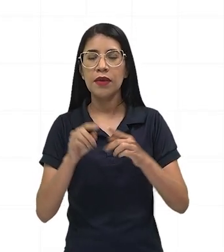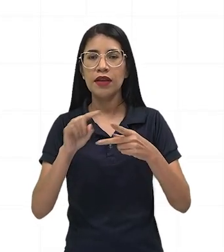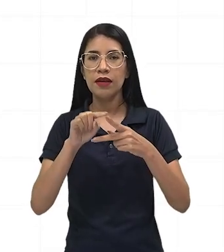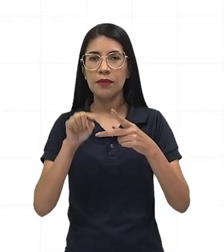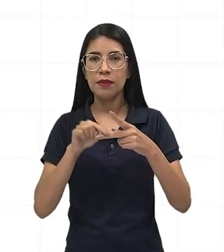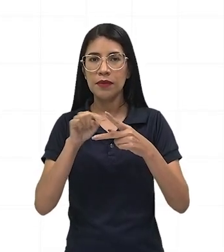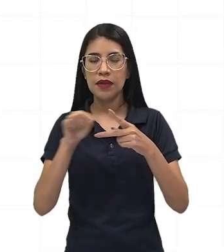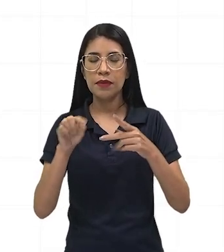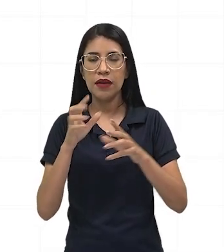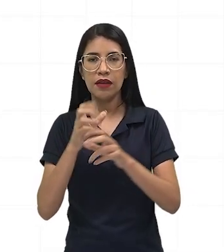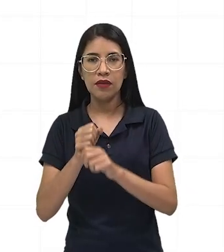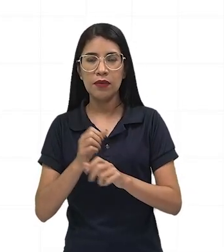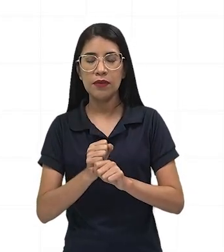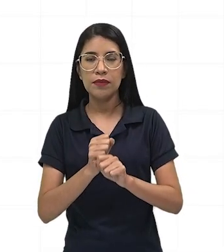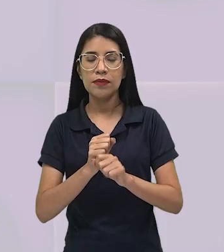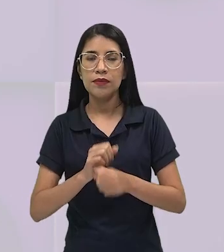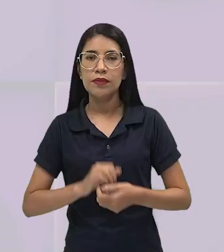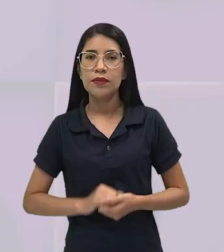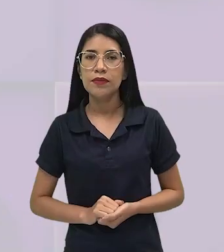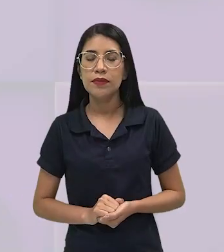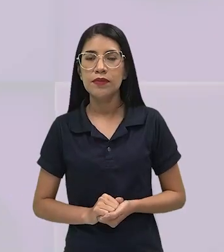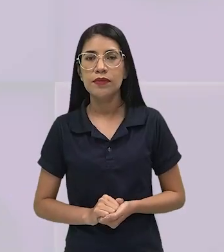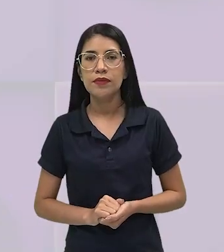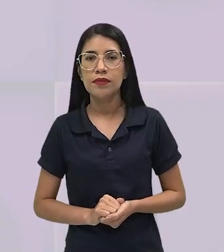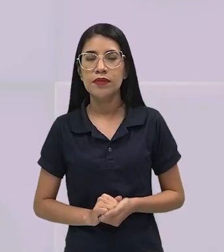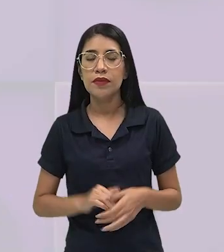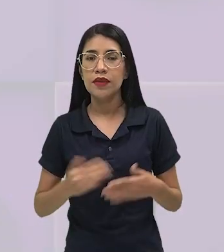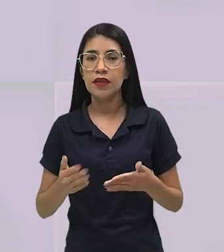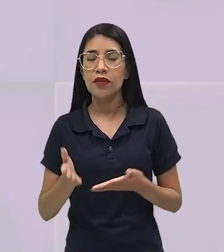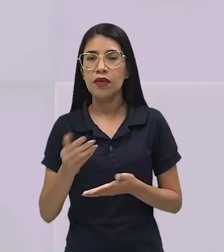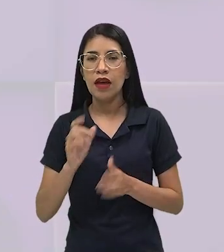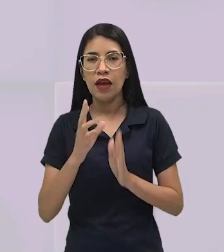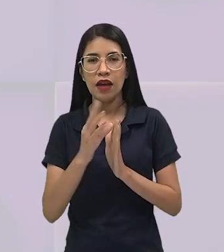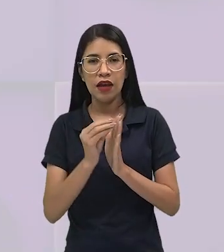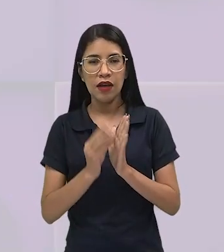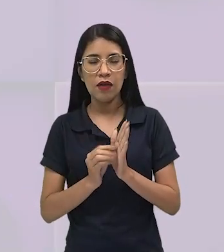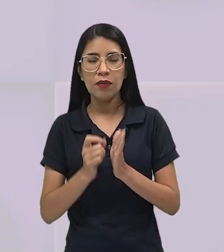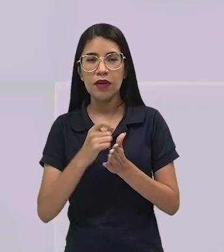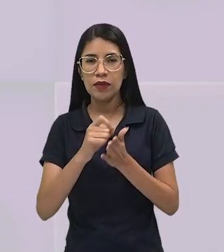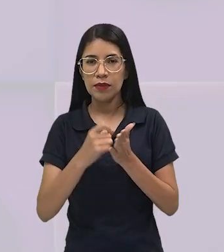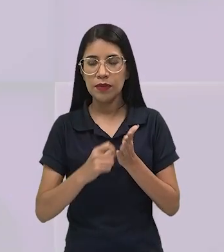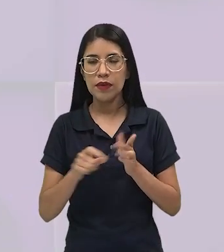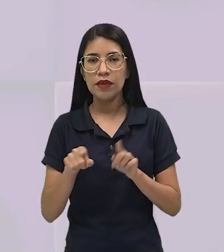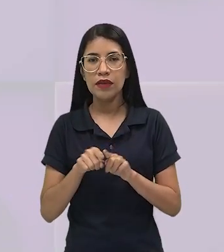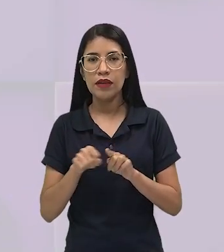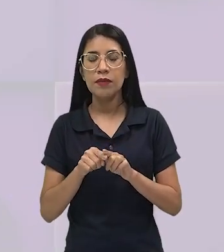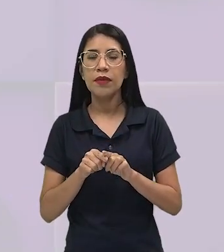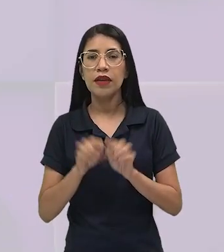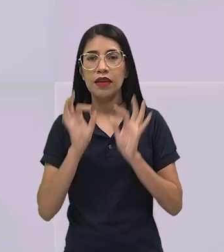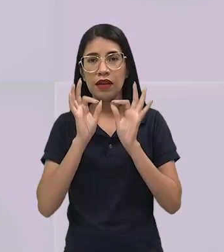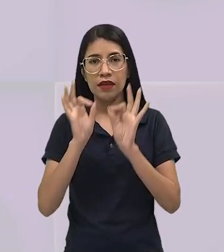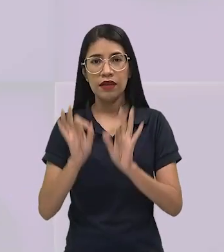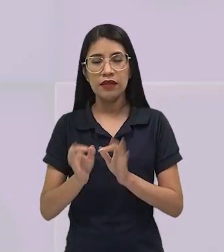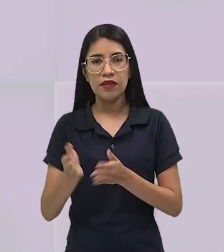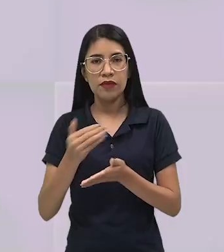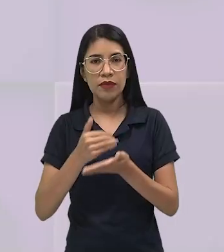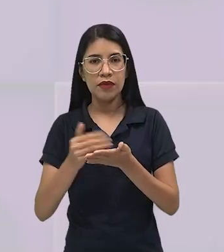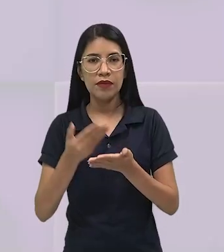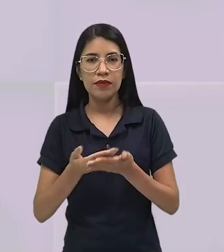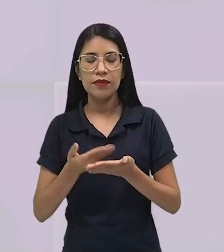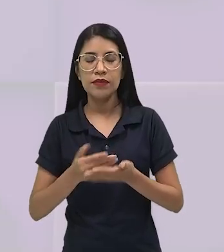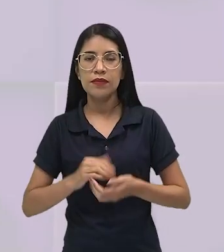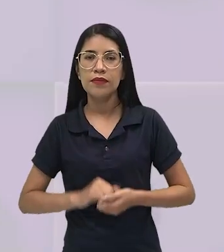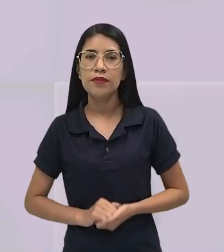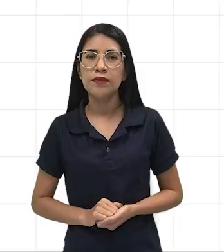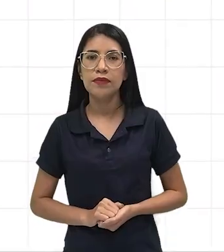na resolução de problemas, ok? Então, anote tudo para não perder nenhum detalhe na nossa aula e vamos à nossa